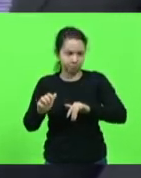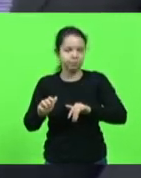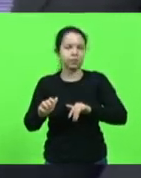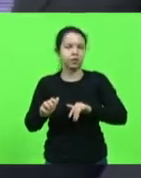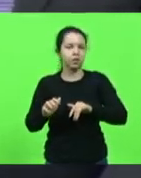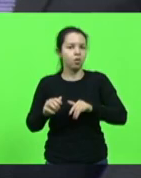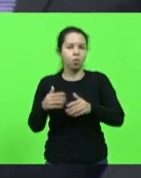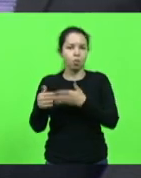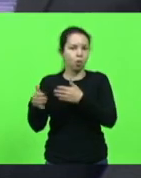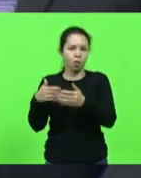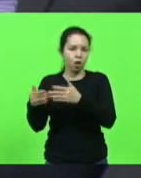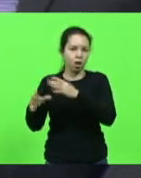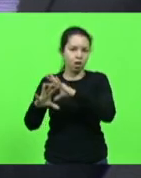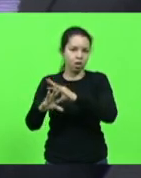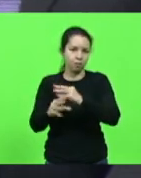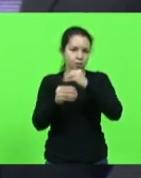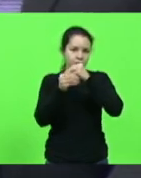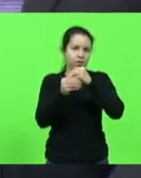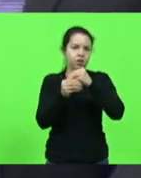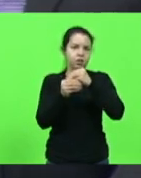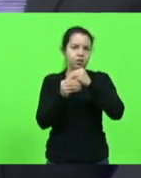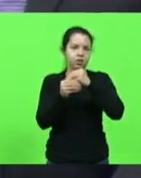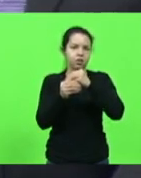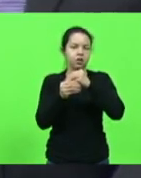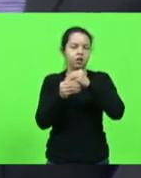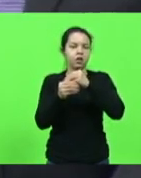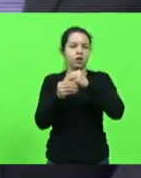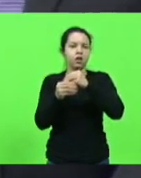que viesse para